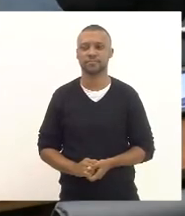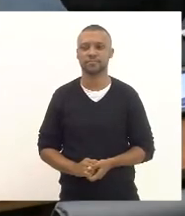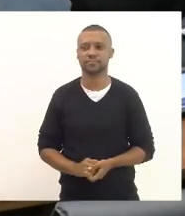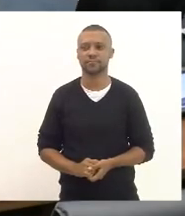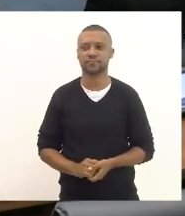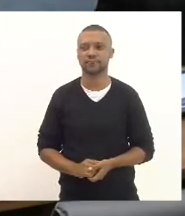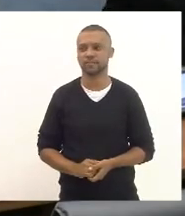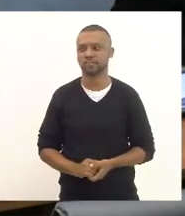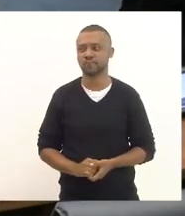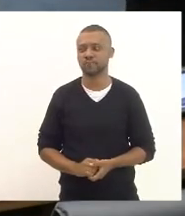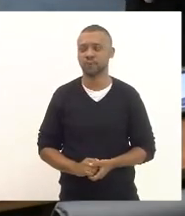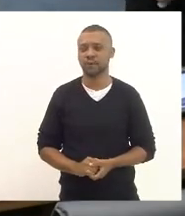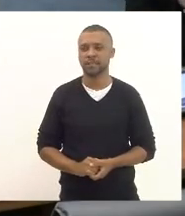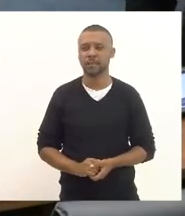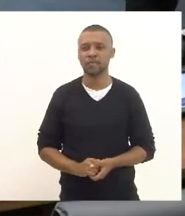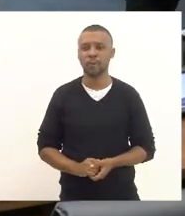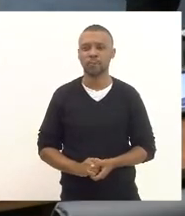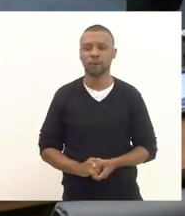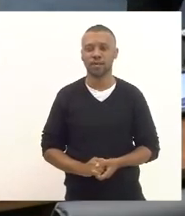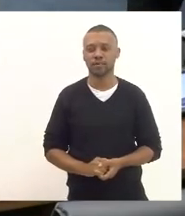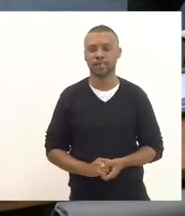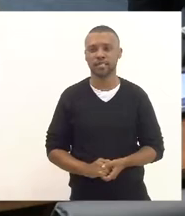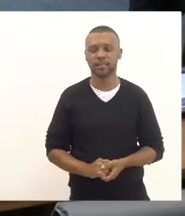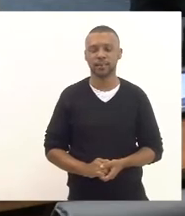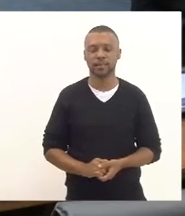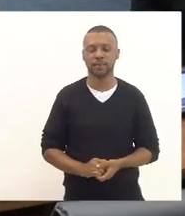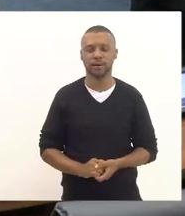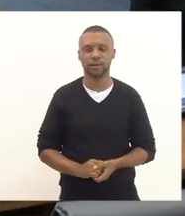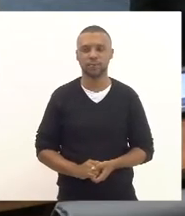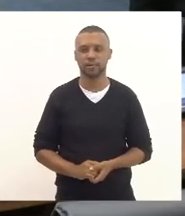oi para mim